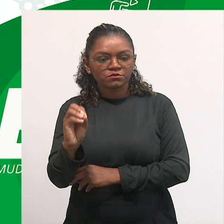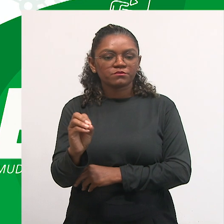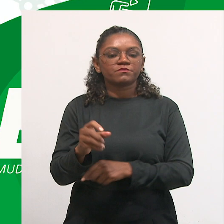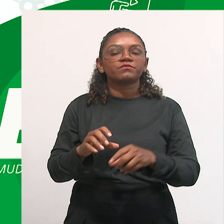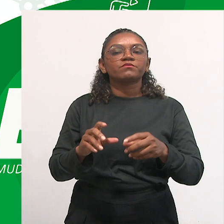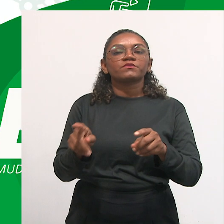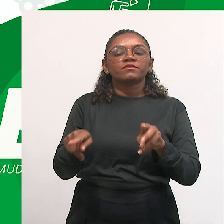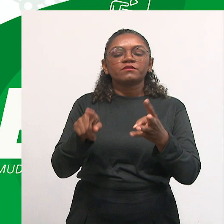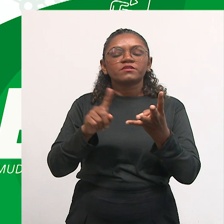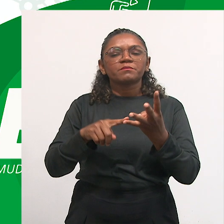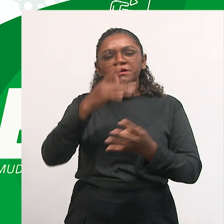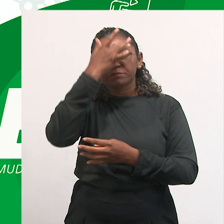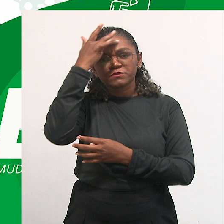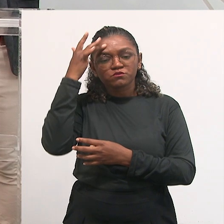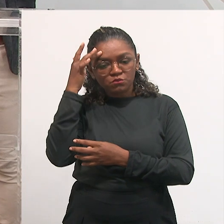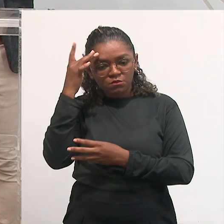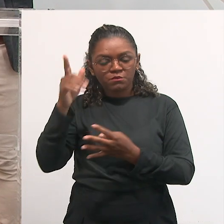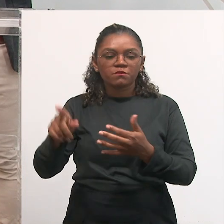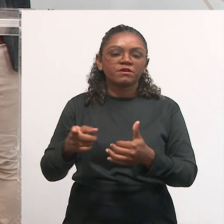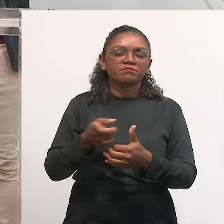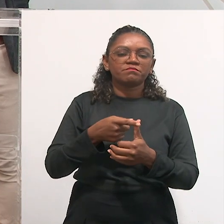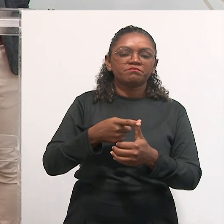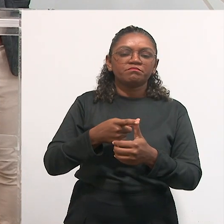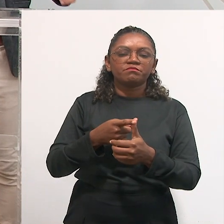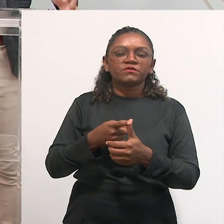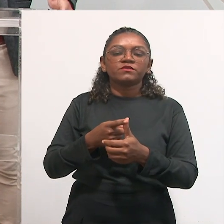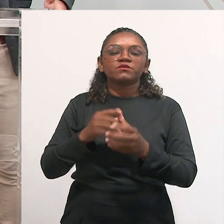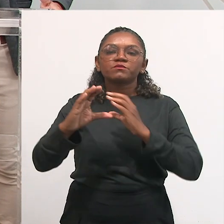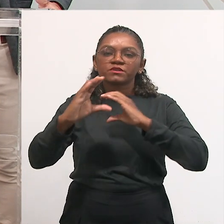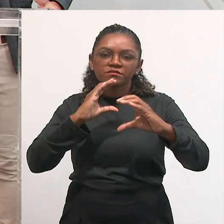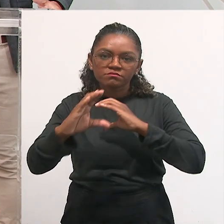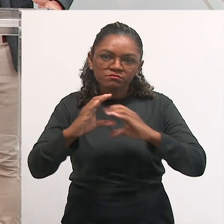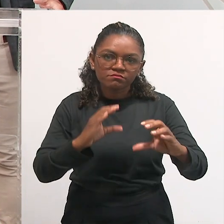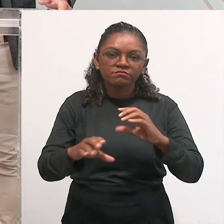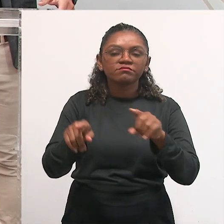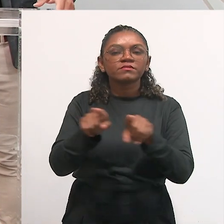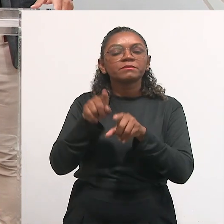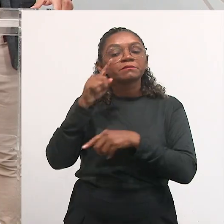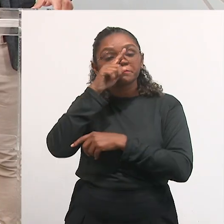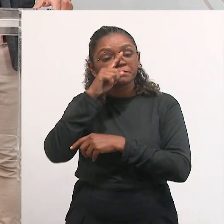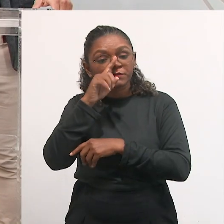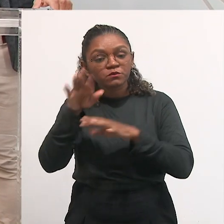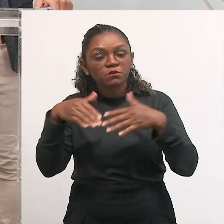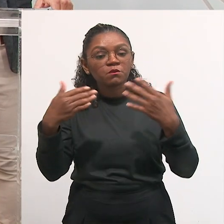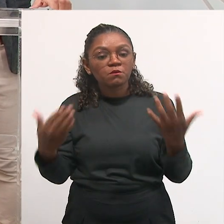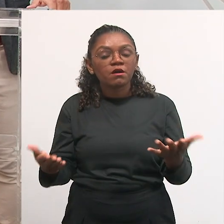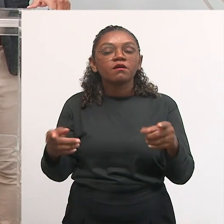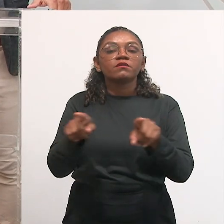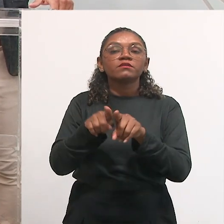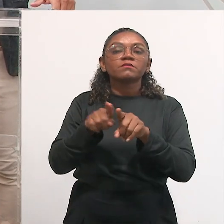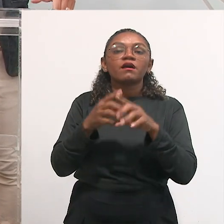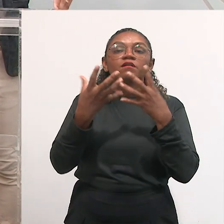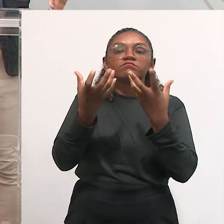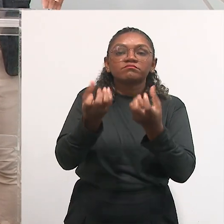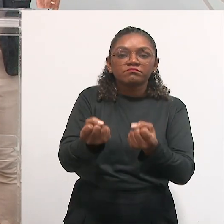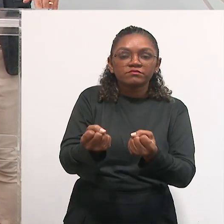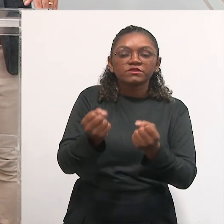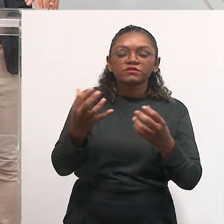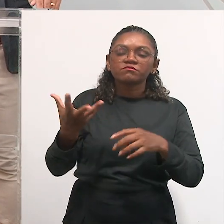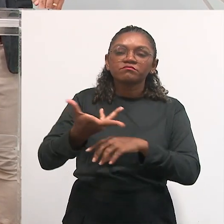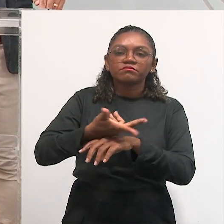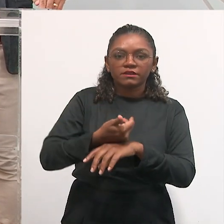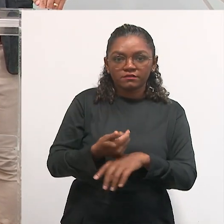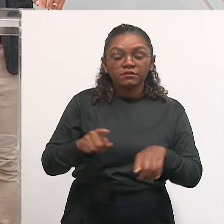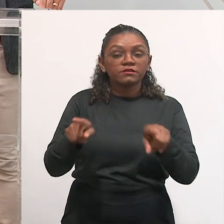de qualidade, né? Vale ressaltar também para você que está vendo a aula no YouTube, né? Lá na aula de apresentação eu coloco o meu e-mail